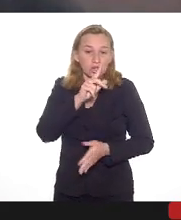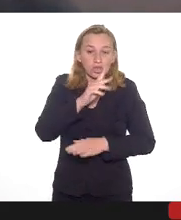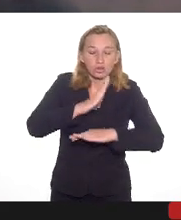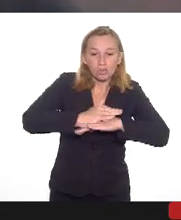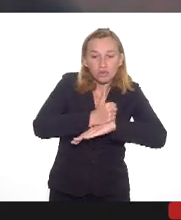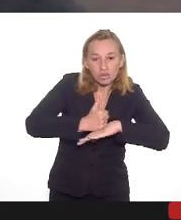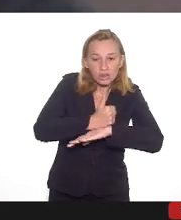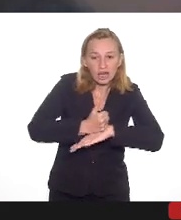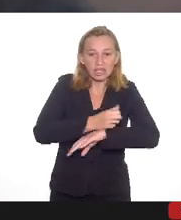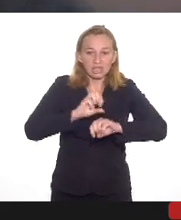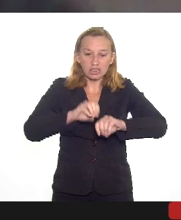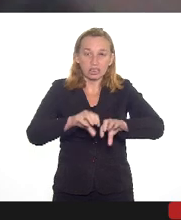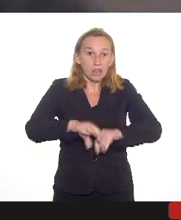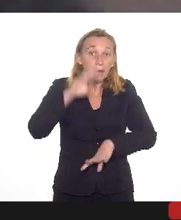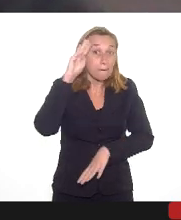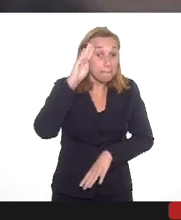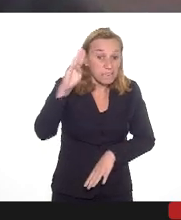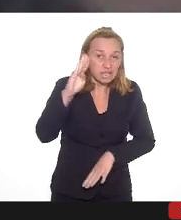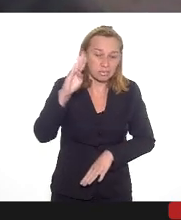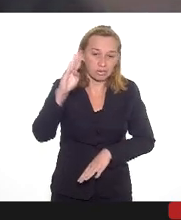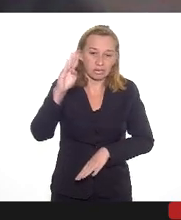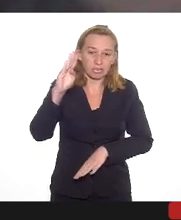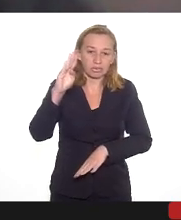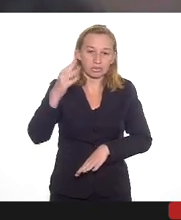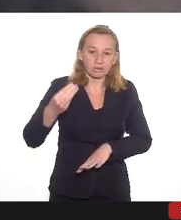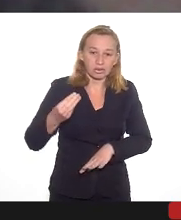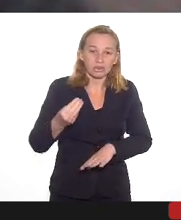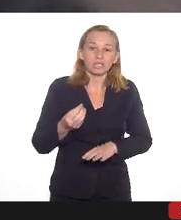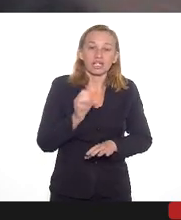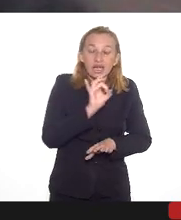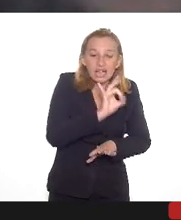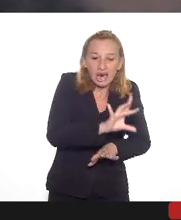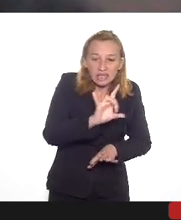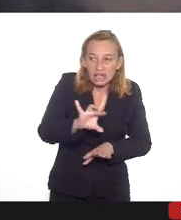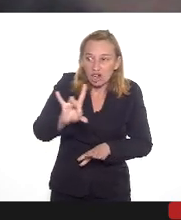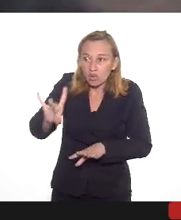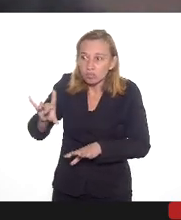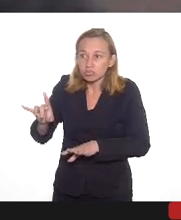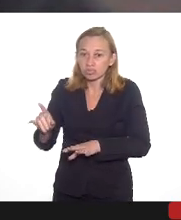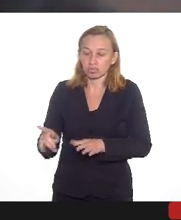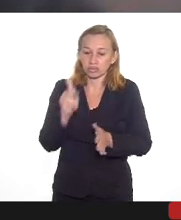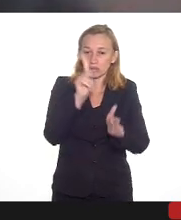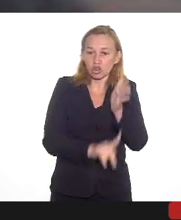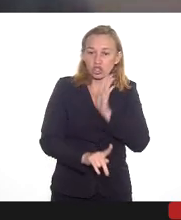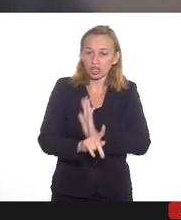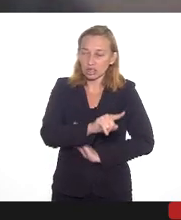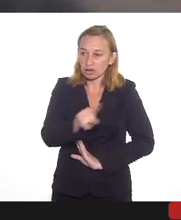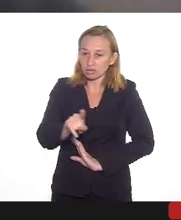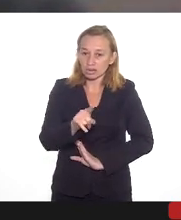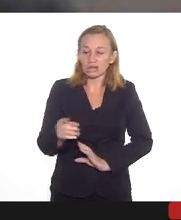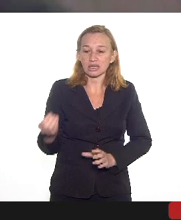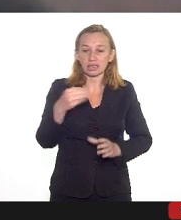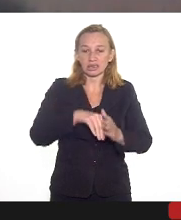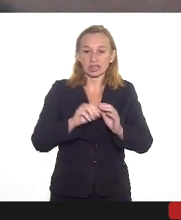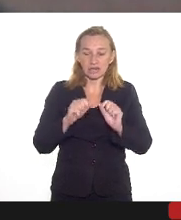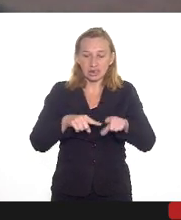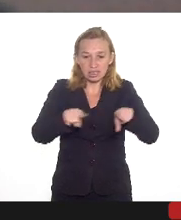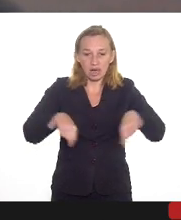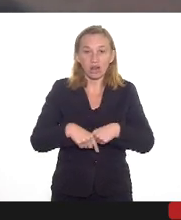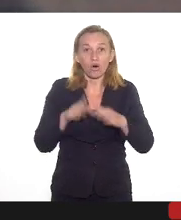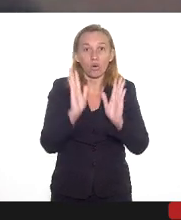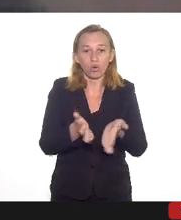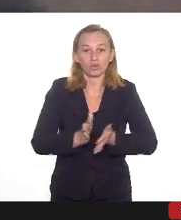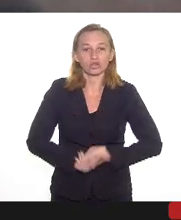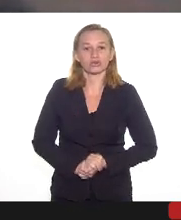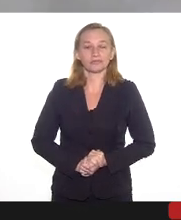educação seja uma prioridade na agenda de cada um que está aqui nessa sala hoje e daqueles que não estão nessa sala hoje.